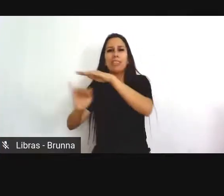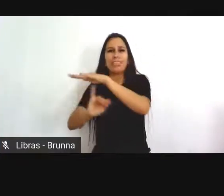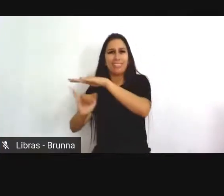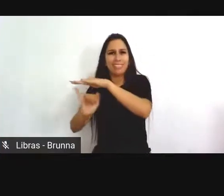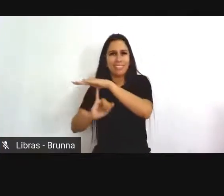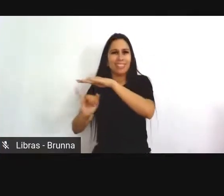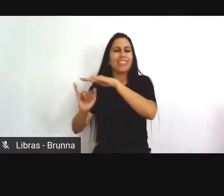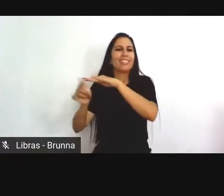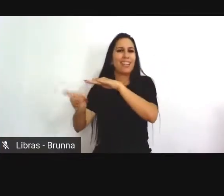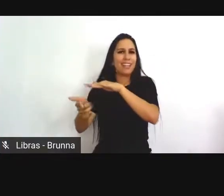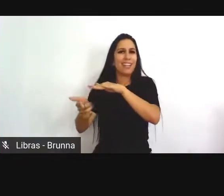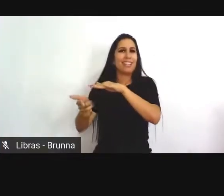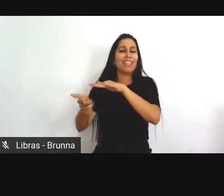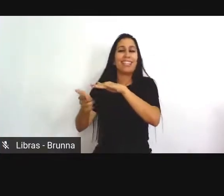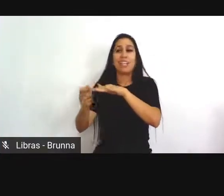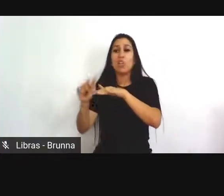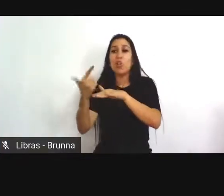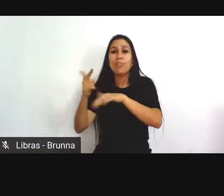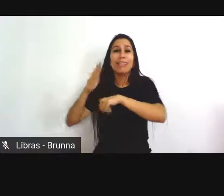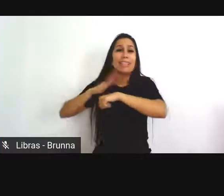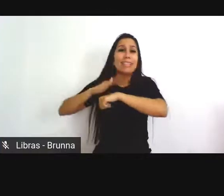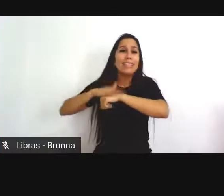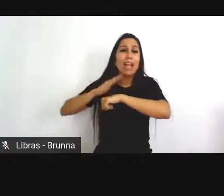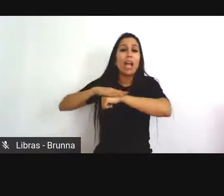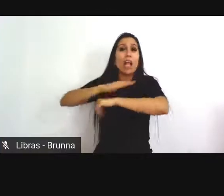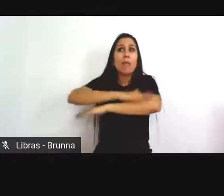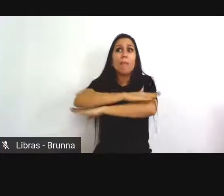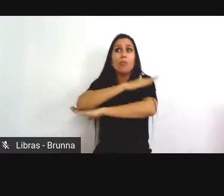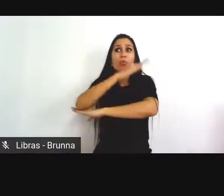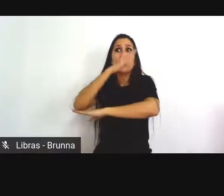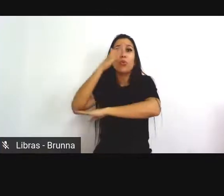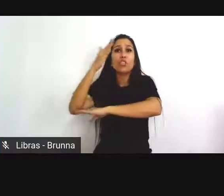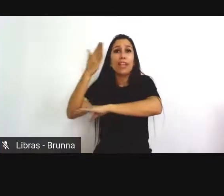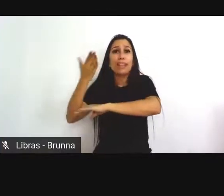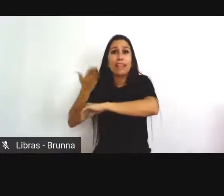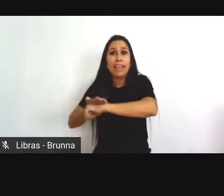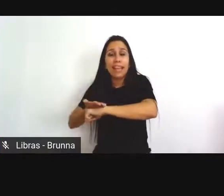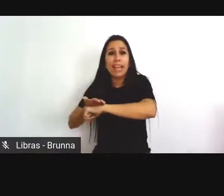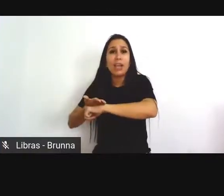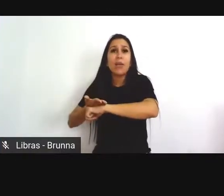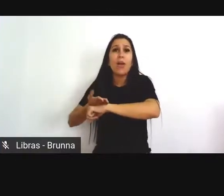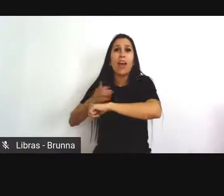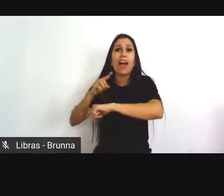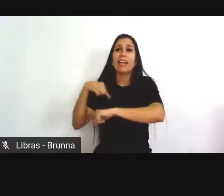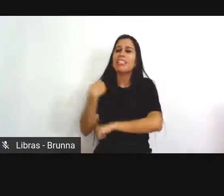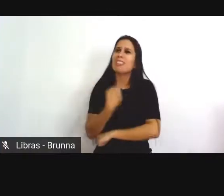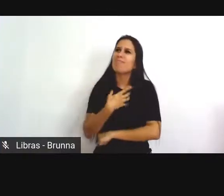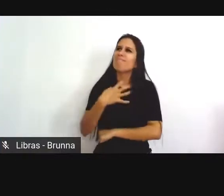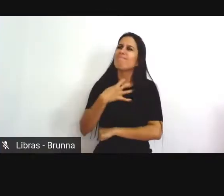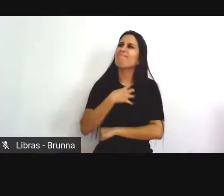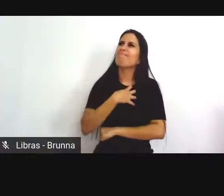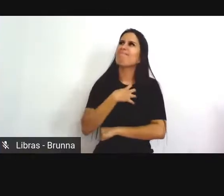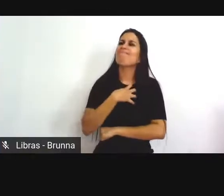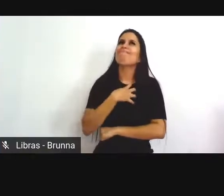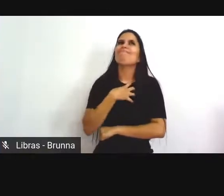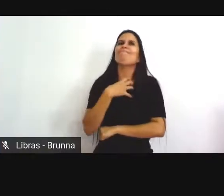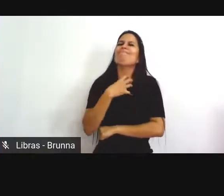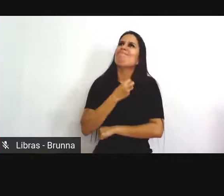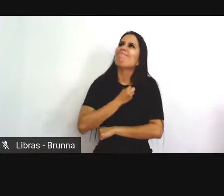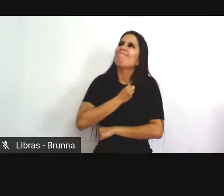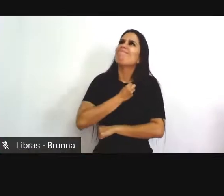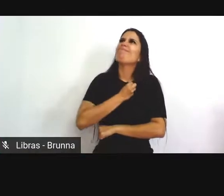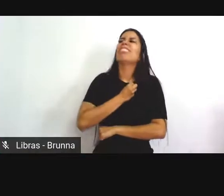enfim, sem tempo integral, a gente vê exatamente a falta que faz esse esforço do CEFOR de